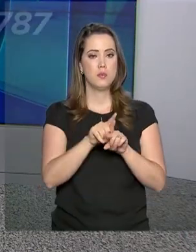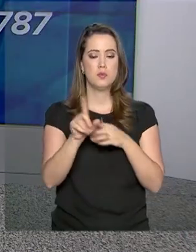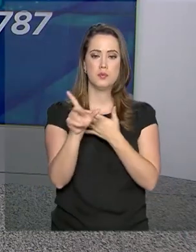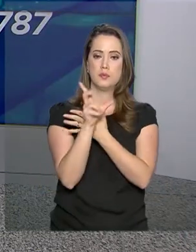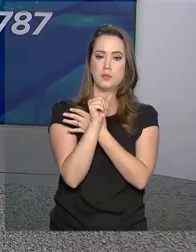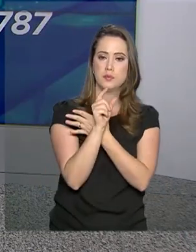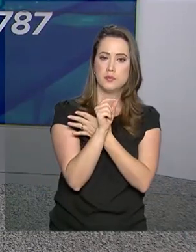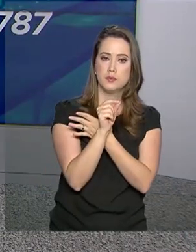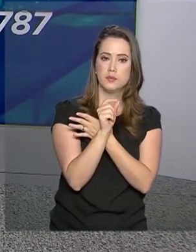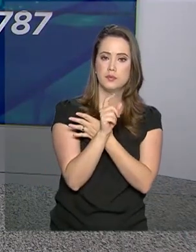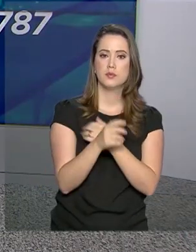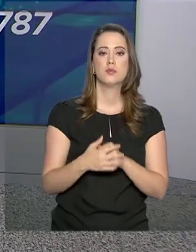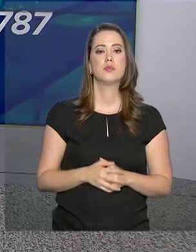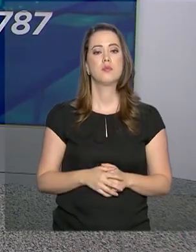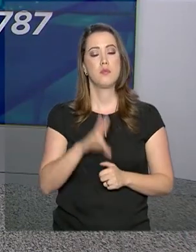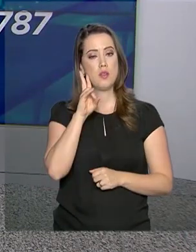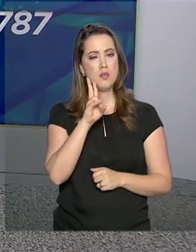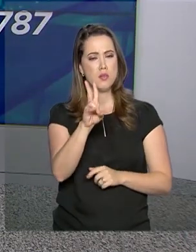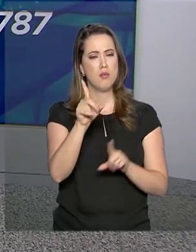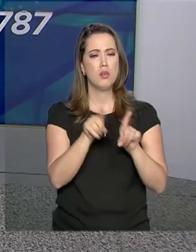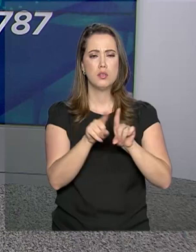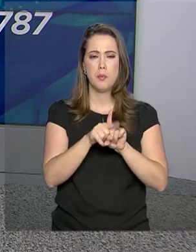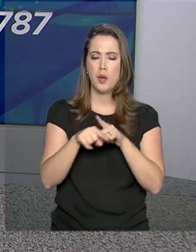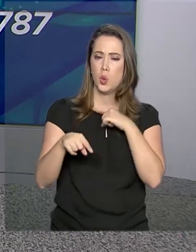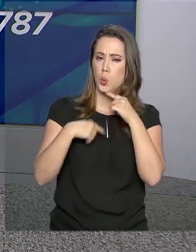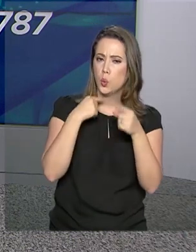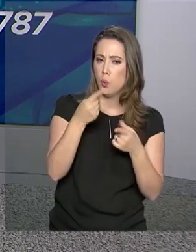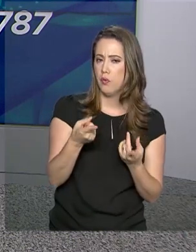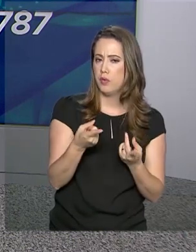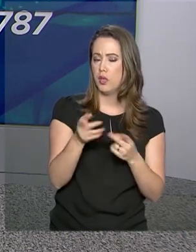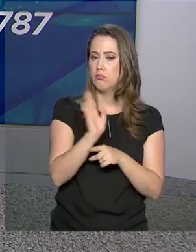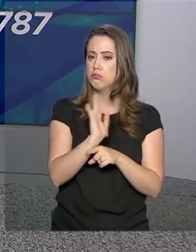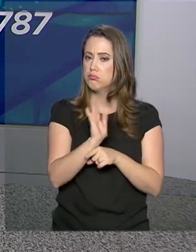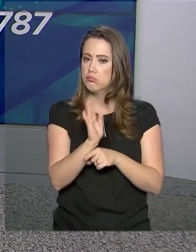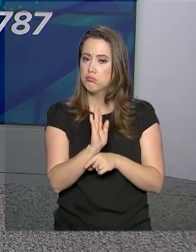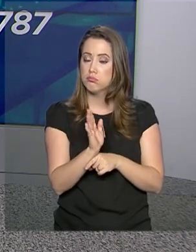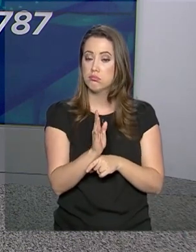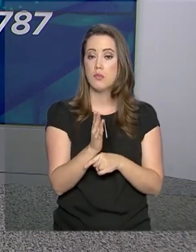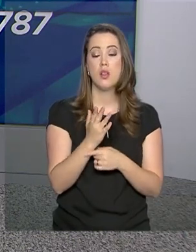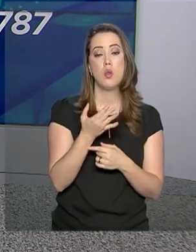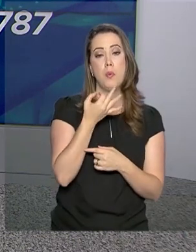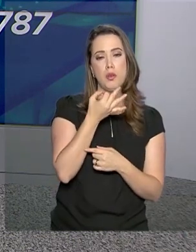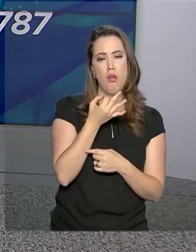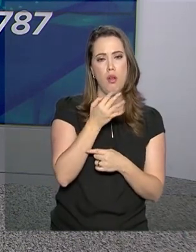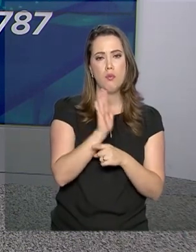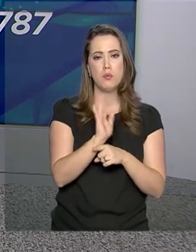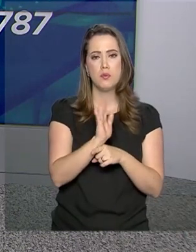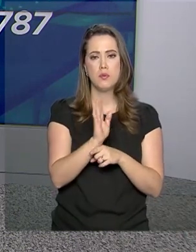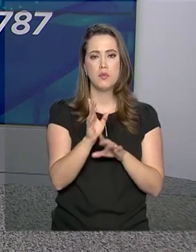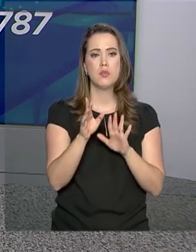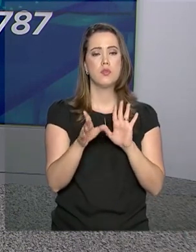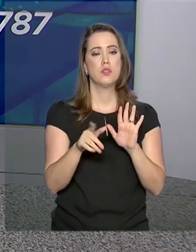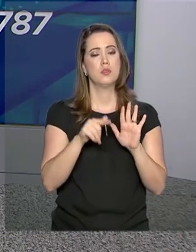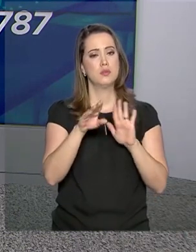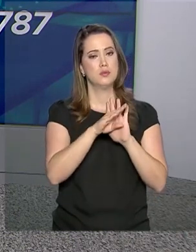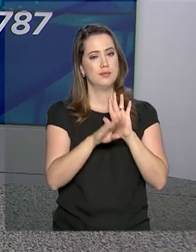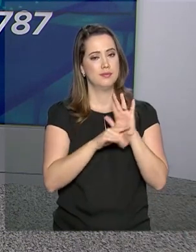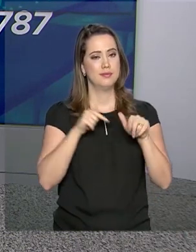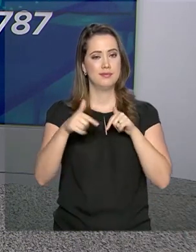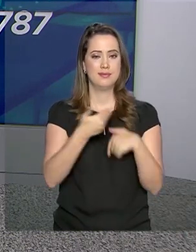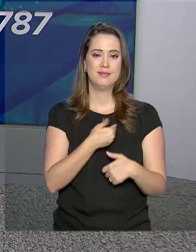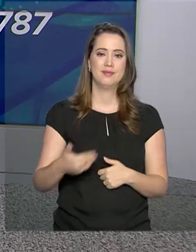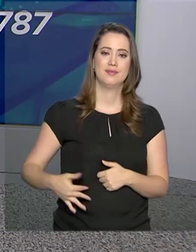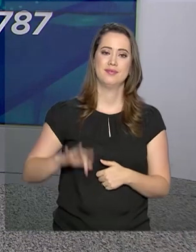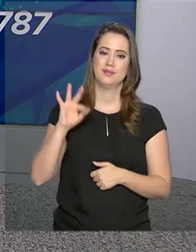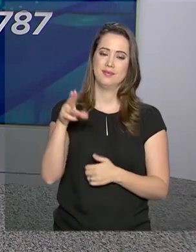Acesse também o nosso perfil no Twitter. E você pode ainda mandar sugestões de reportagens e dúvidas sobre programas e ações do governo